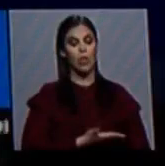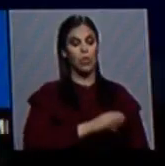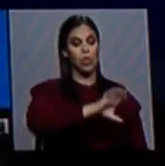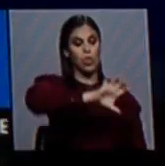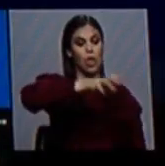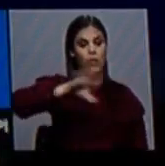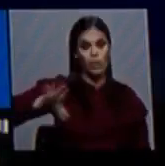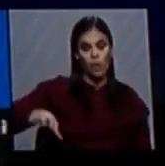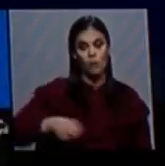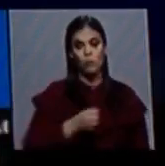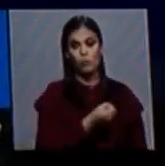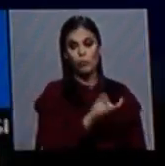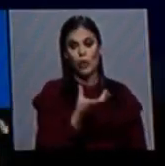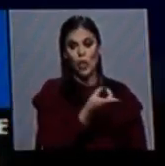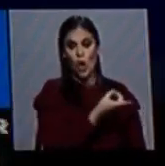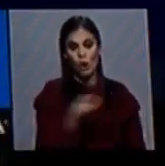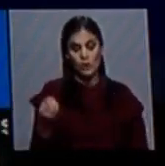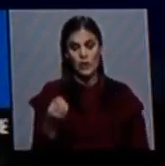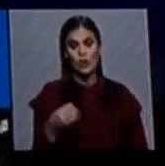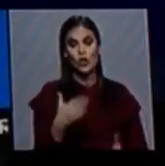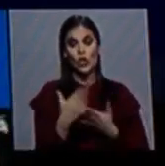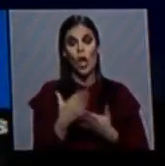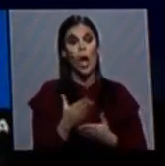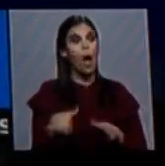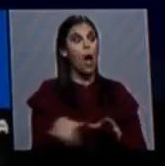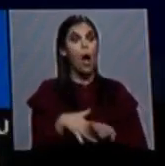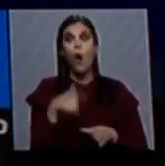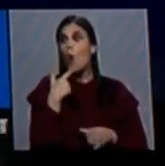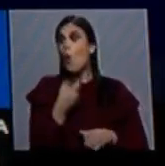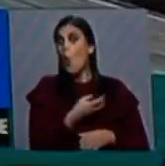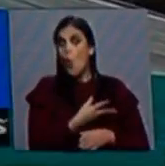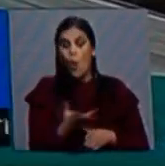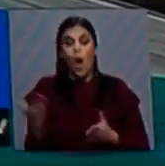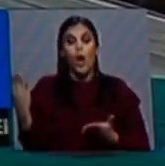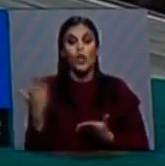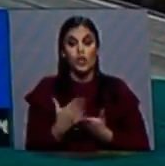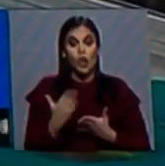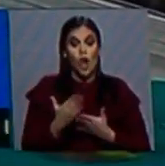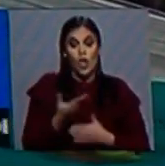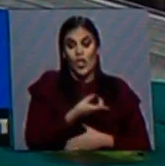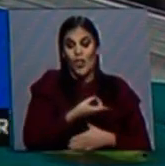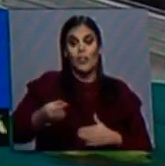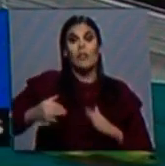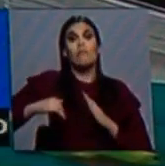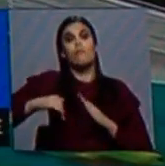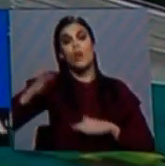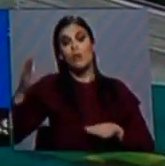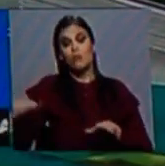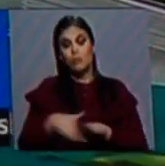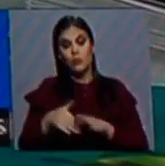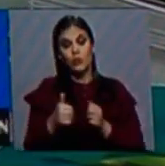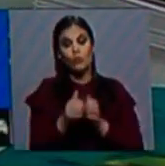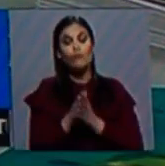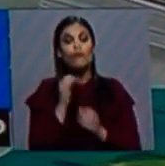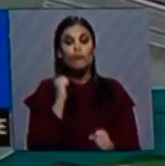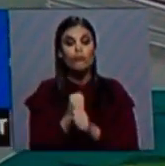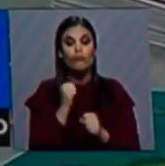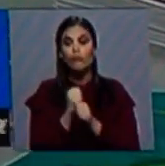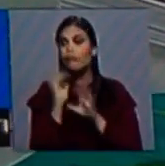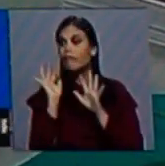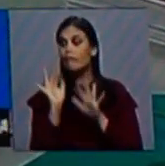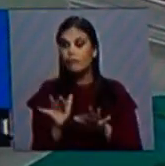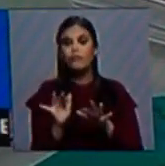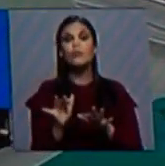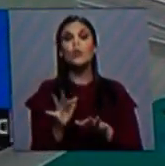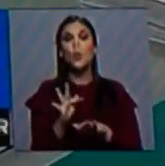de 900 escolas. Ou seja, escolas. A participação é imensa, isso é? É, mais de 900 escolas a participar, sim. E do desenvolvimento que têm conseguido fazer junto dos estabelecimentos. Mais